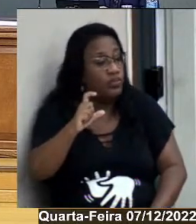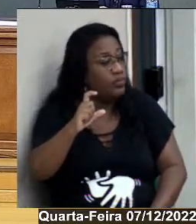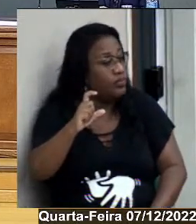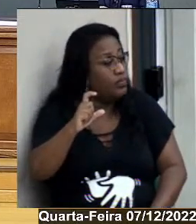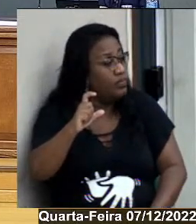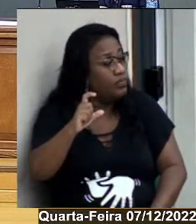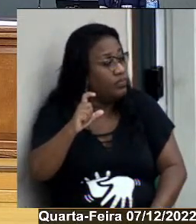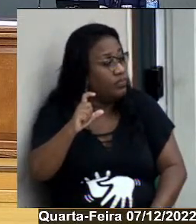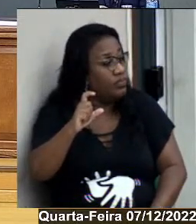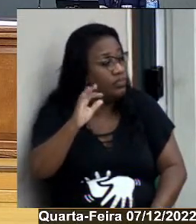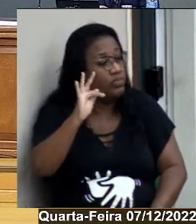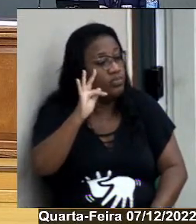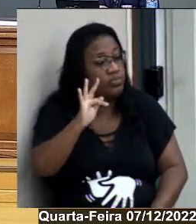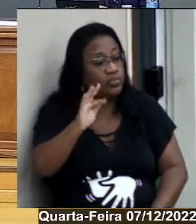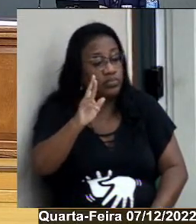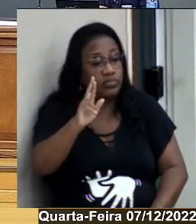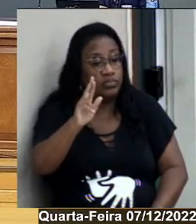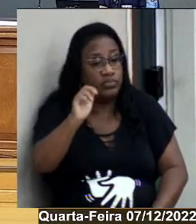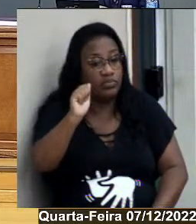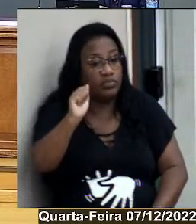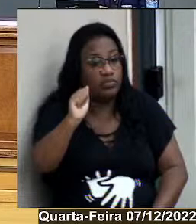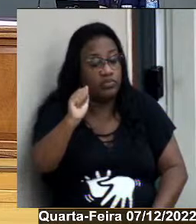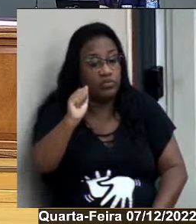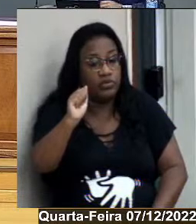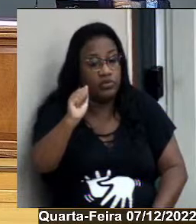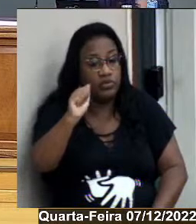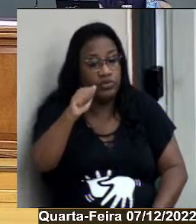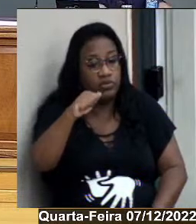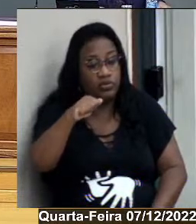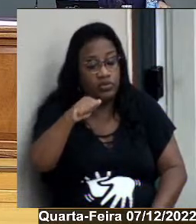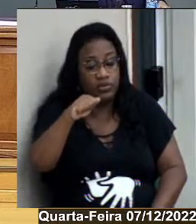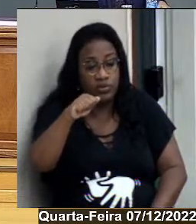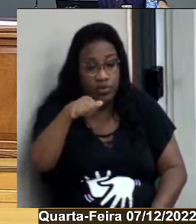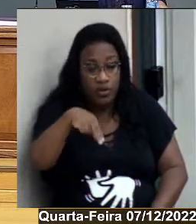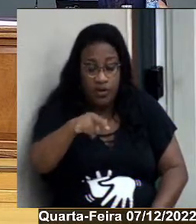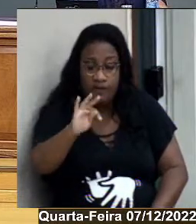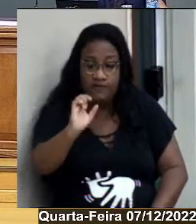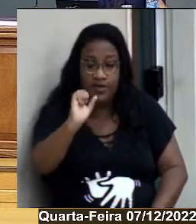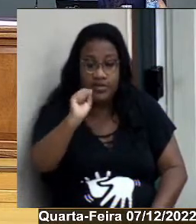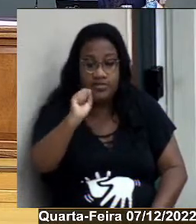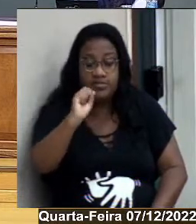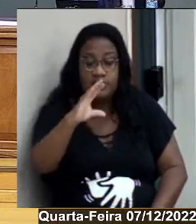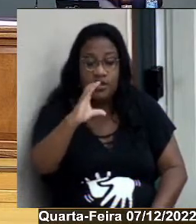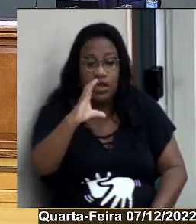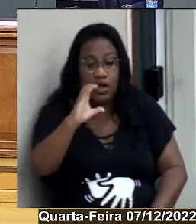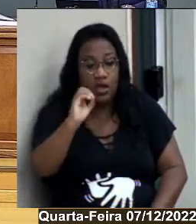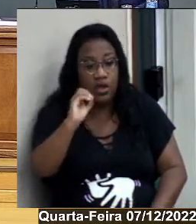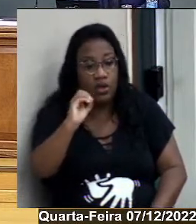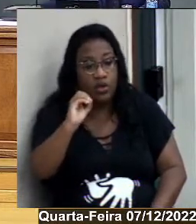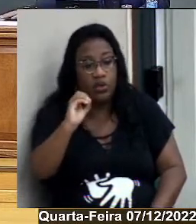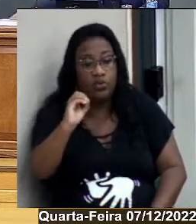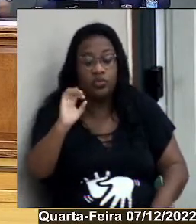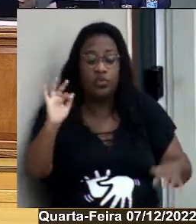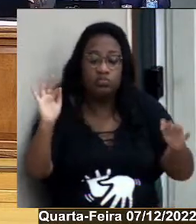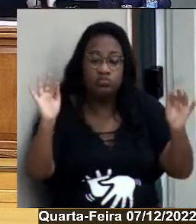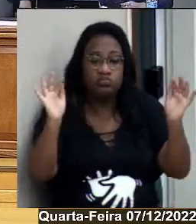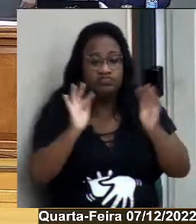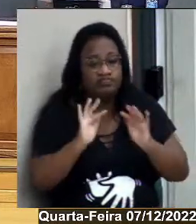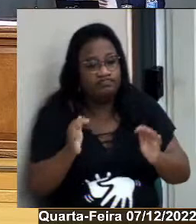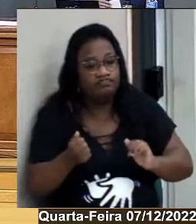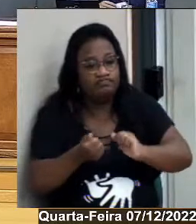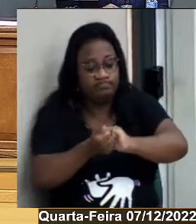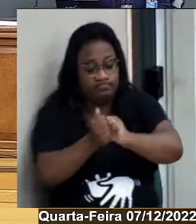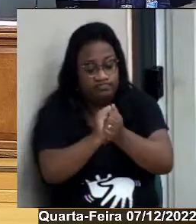senhor Francisco Sérgio Lima Batista, grande representante do esporte da nossa cidade. Essa Casa de Leis é uma casa que está